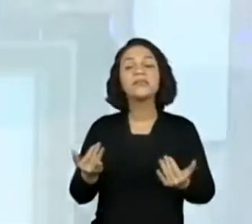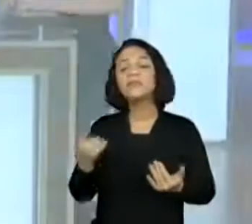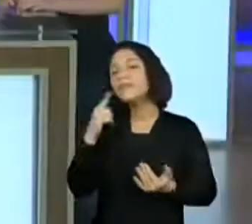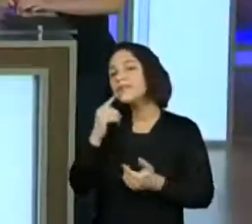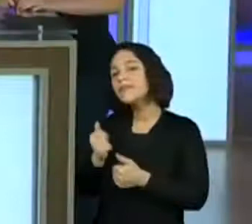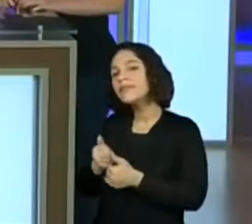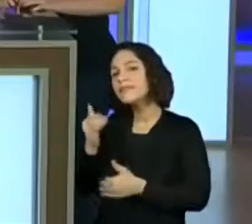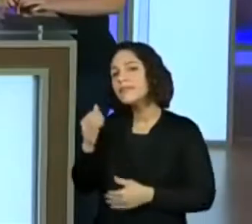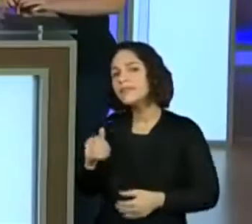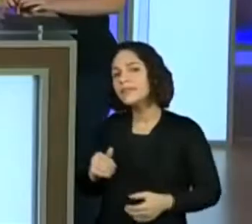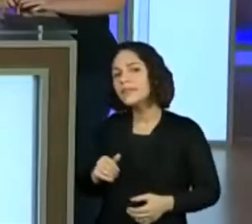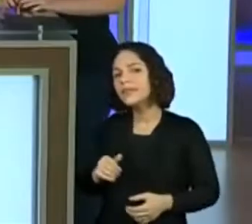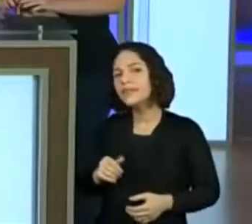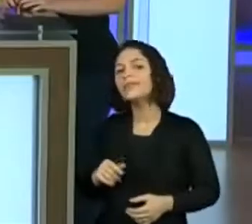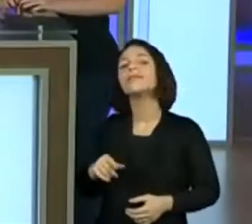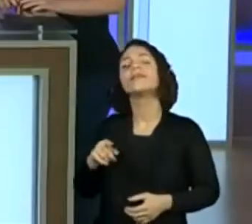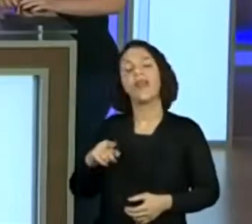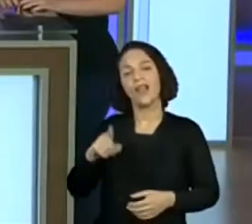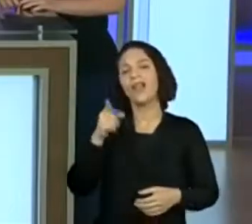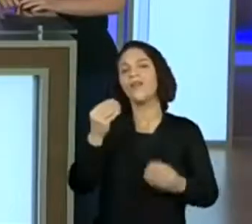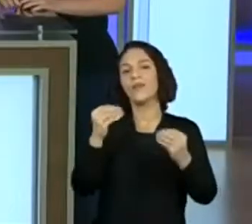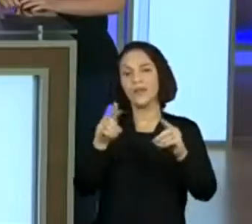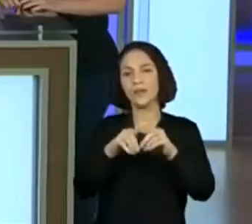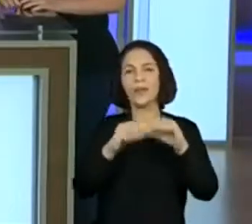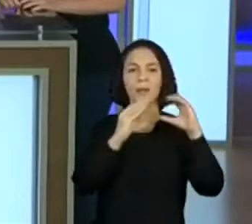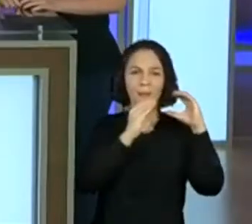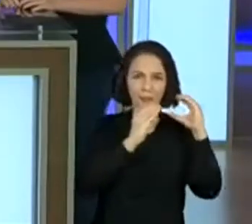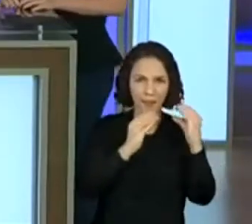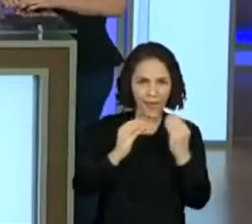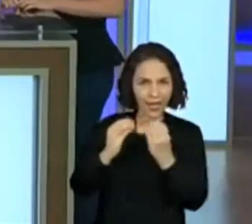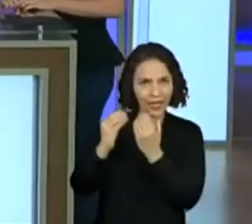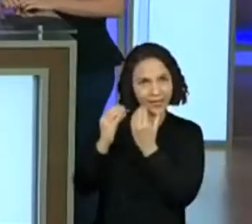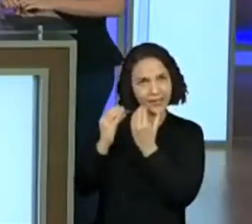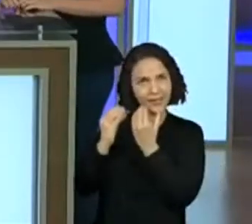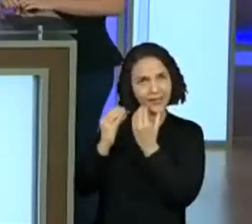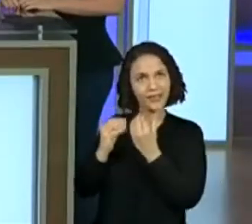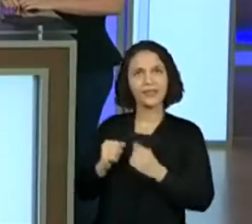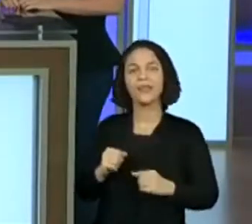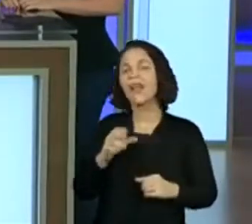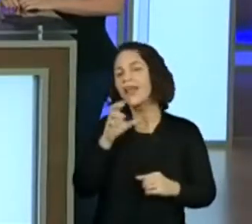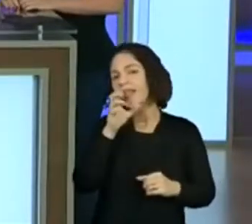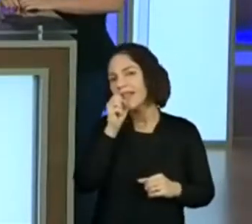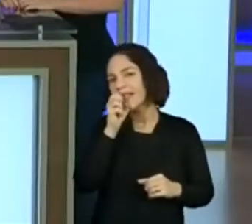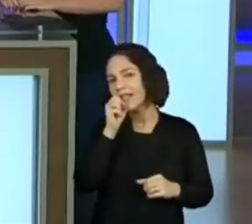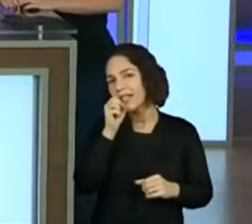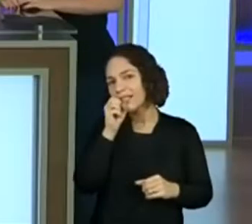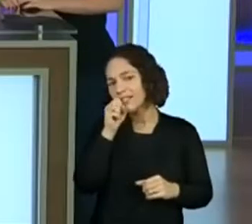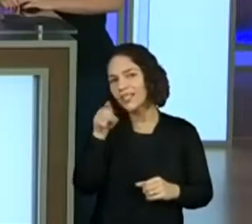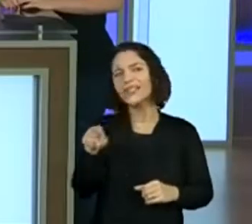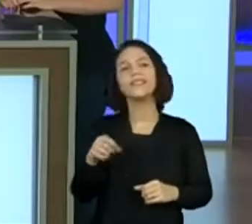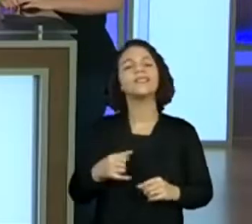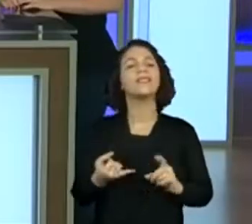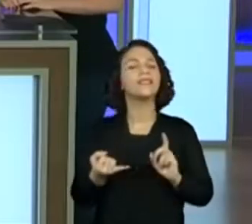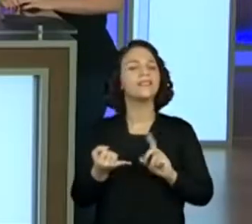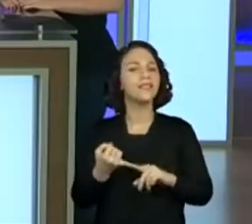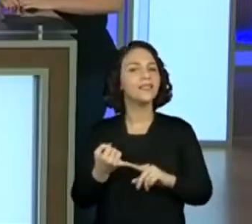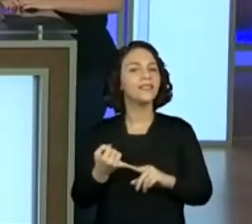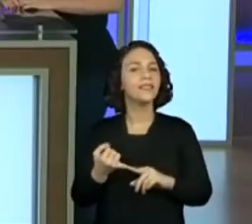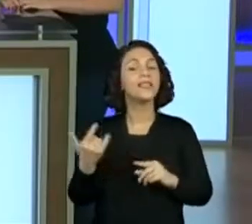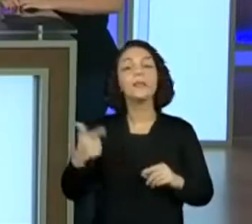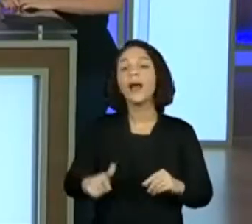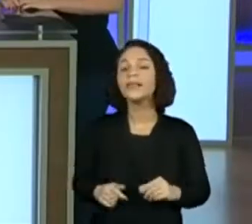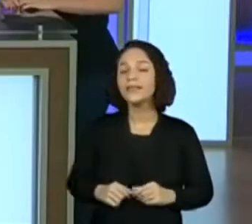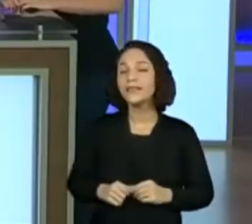colocou, o Vinícius também colocou, não, melancia, melão. É uma laranja. Melancia, melão, o